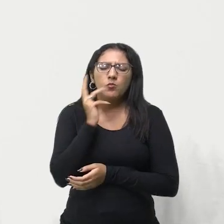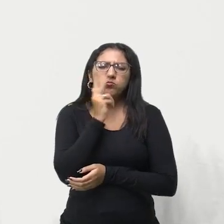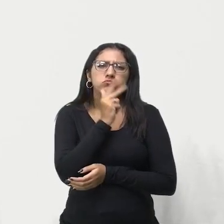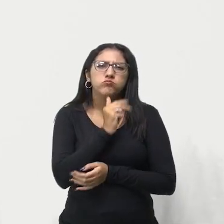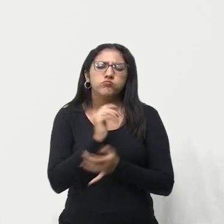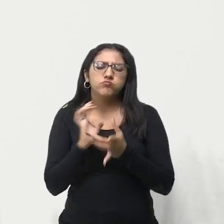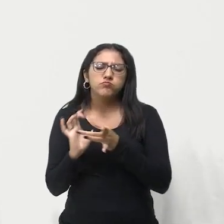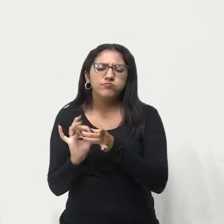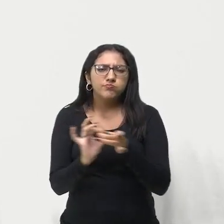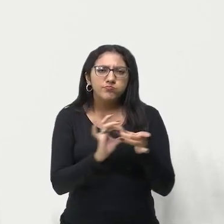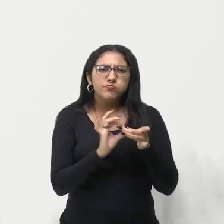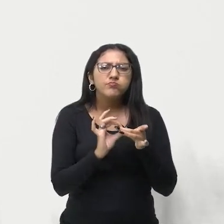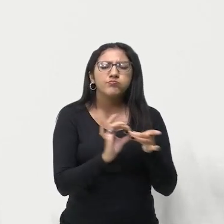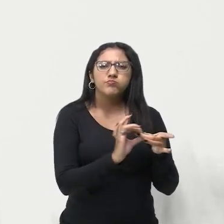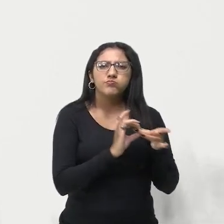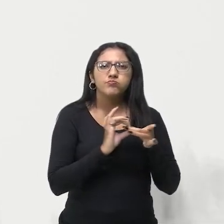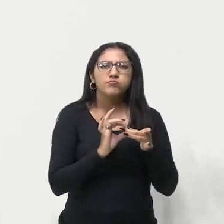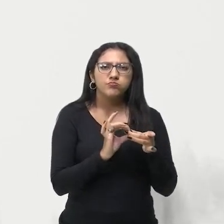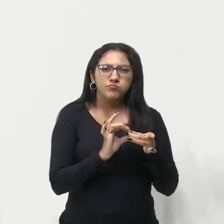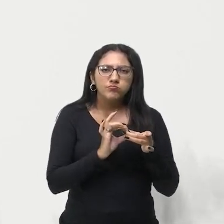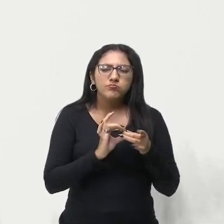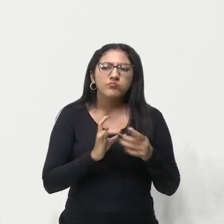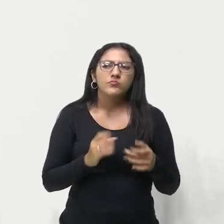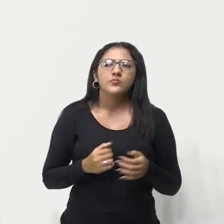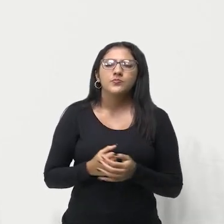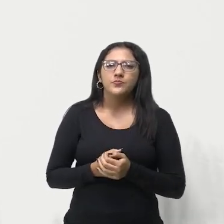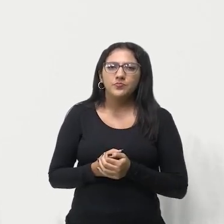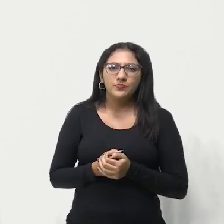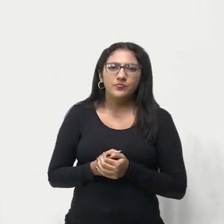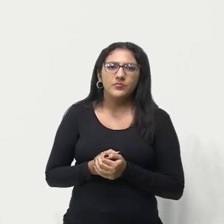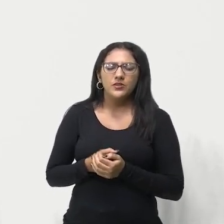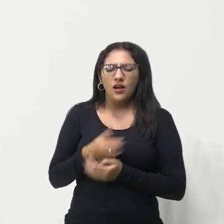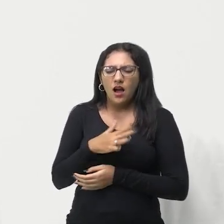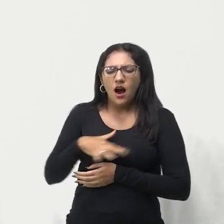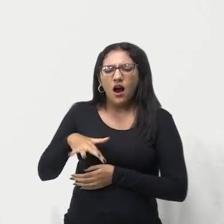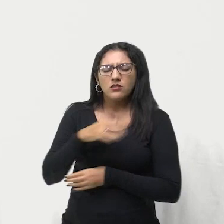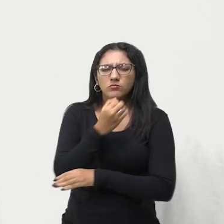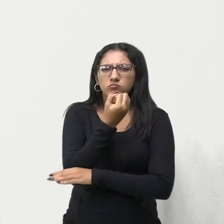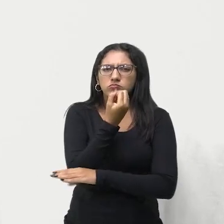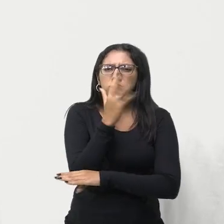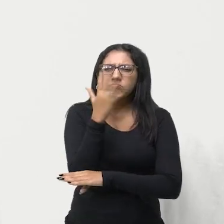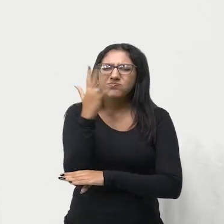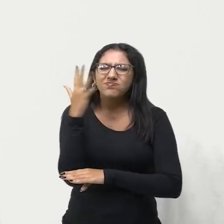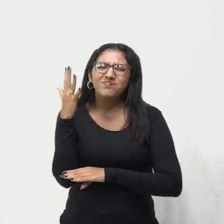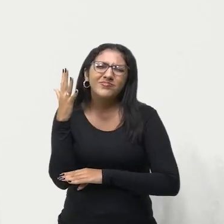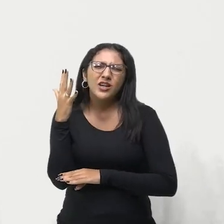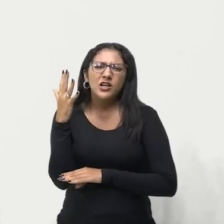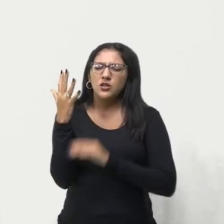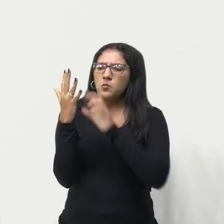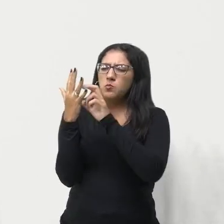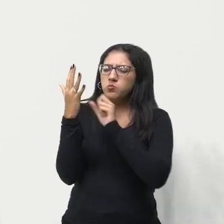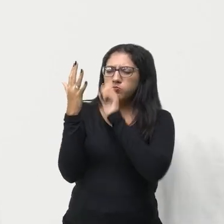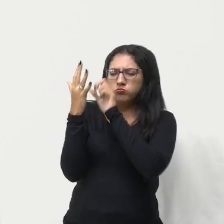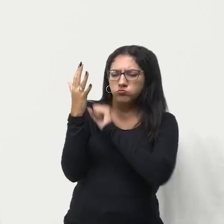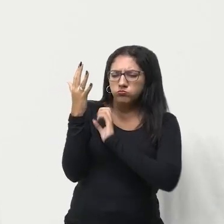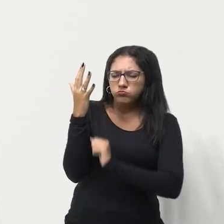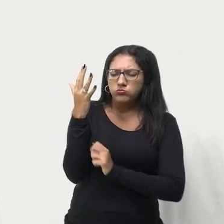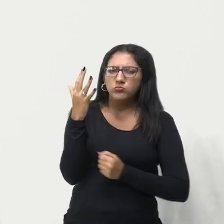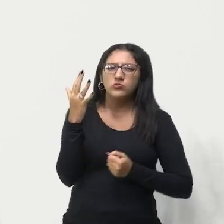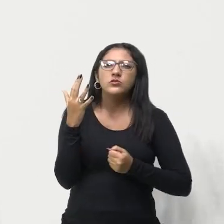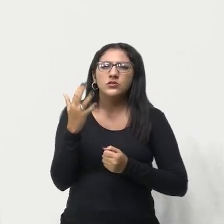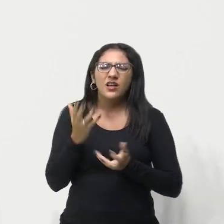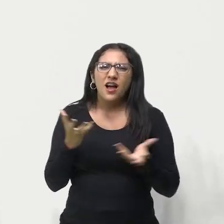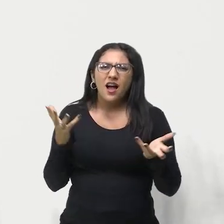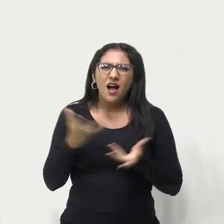união. As talas viviam a ufa, nas matas sem serventia,